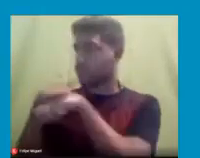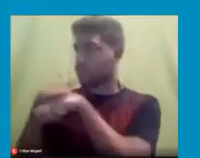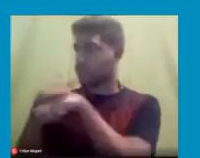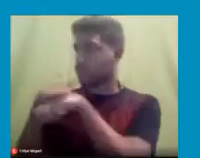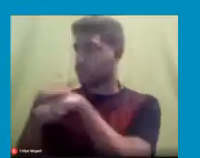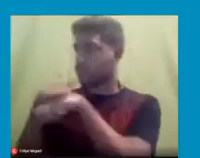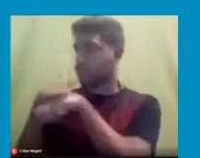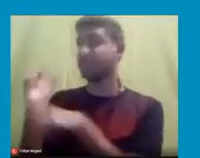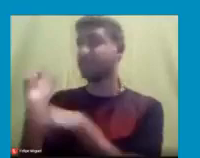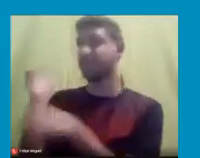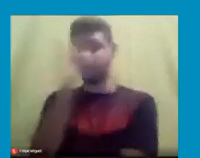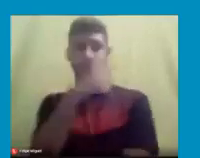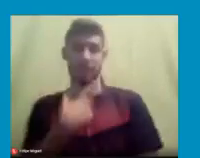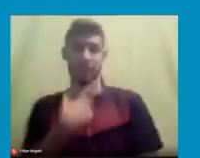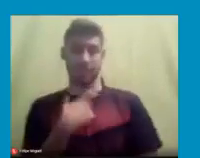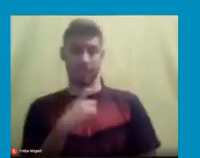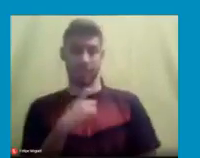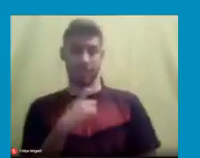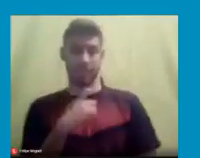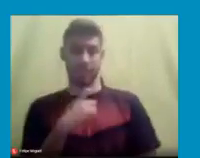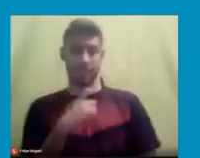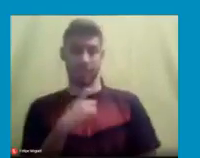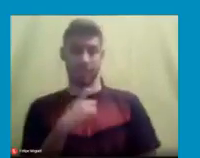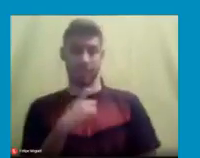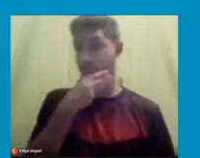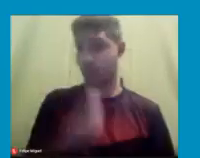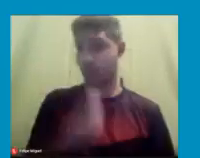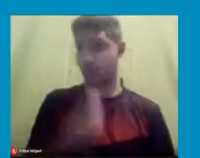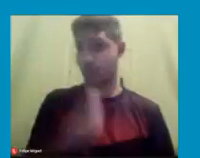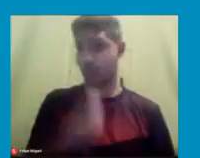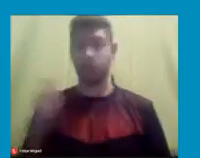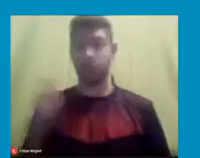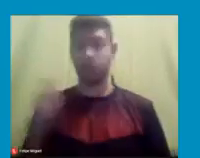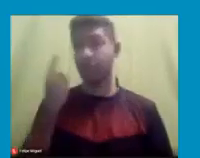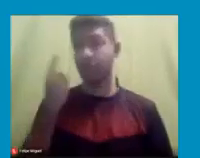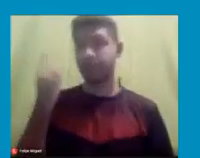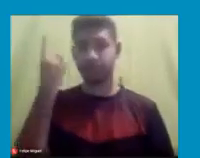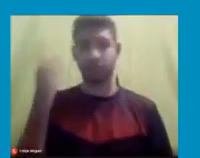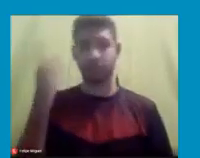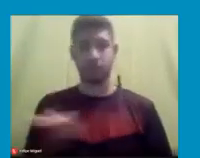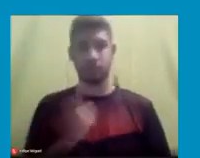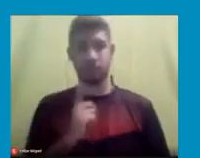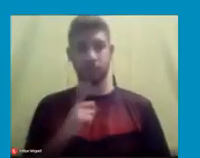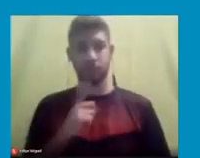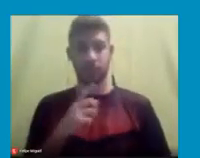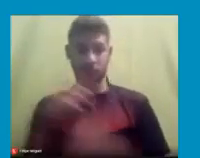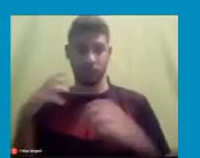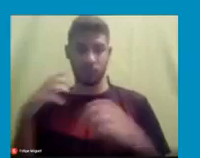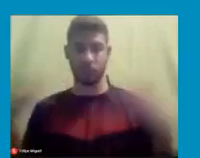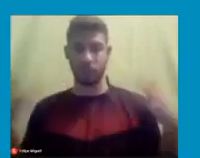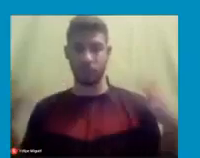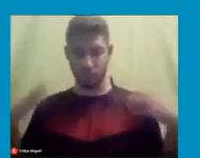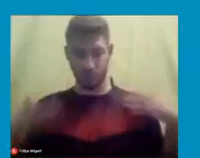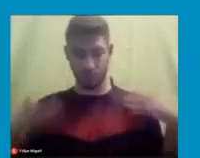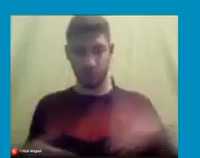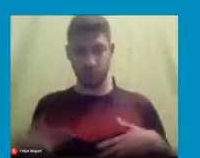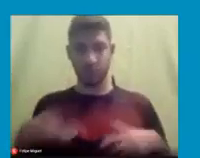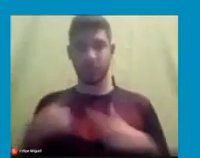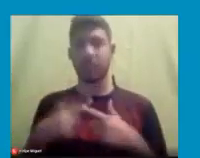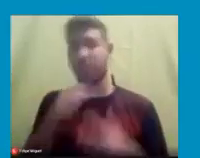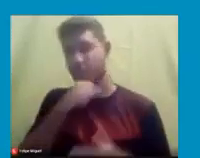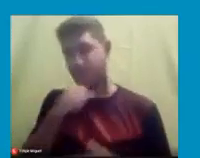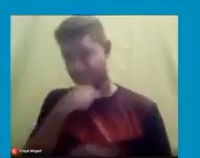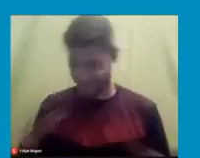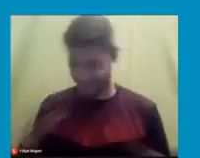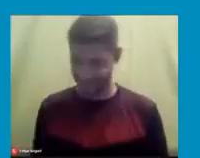comigo, porque eu sou homem, eu sou alto, eu tenho a força física. Hoje eu não tenho mais porque eu estou velho,